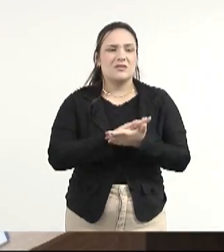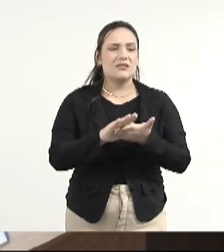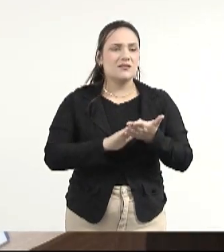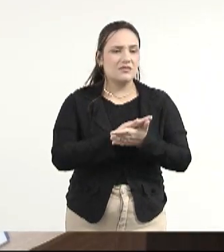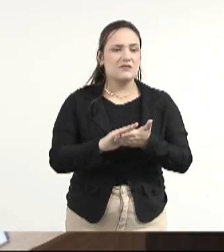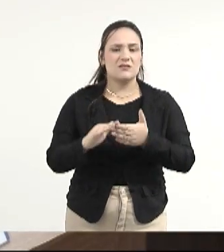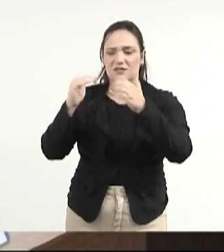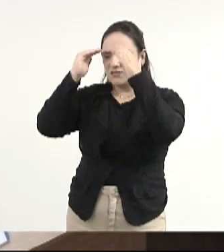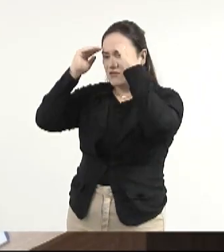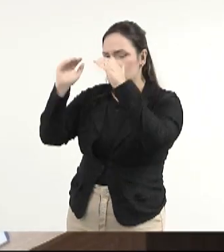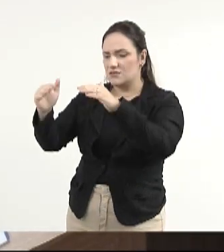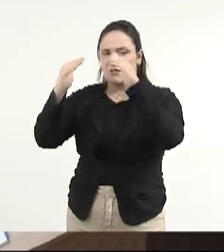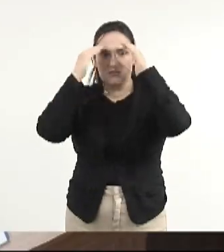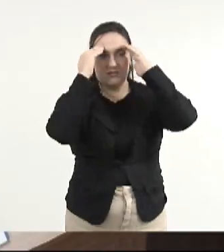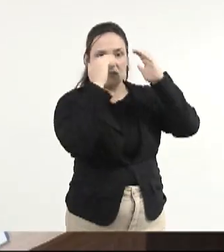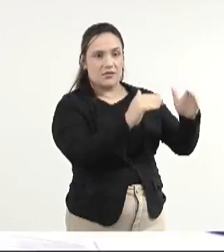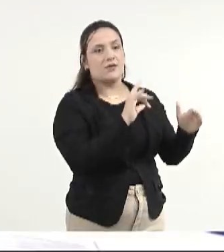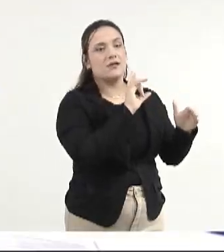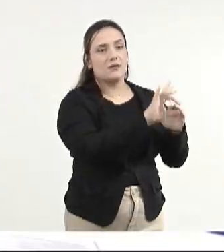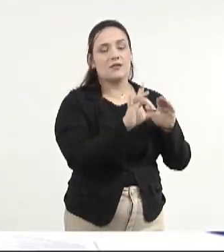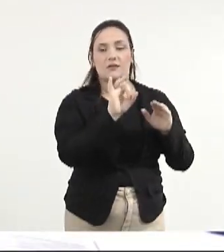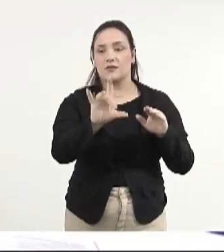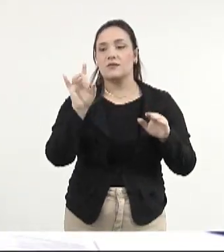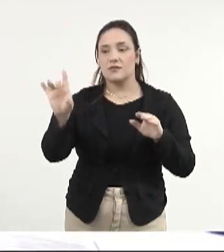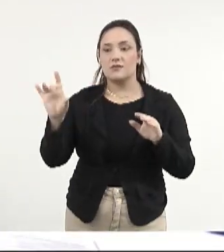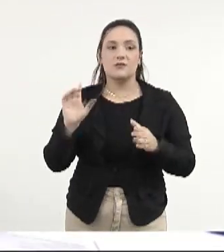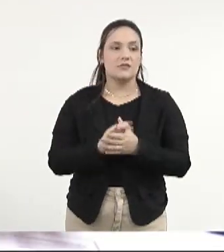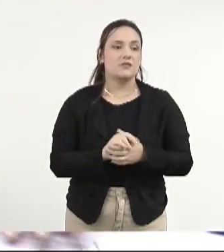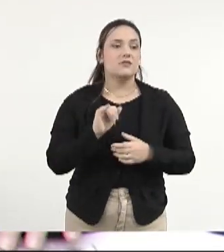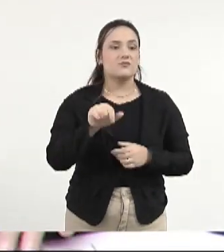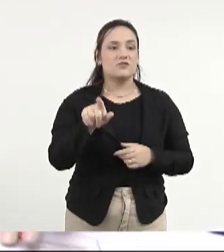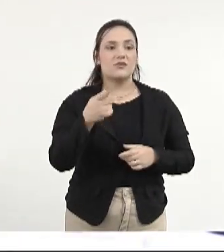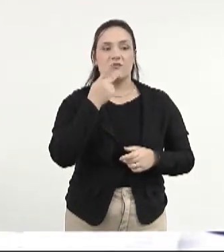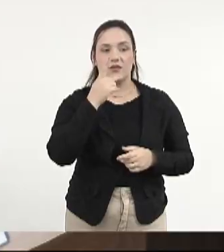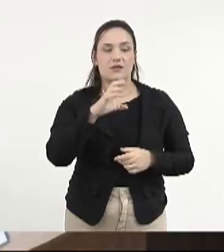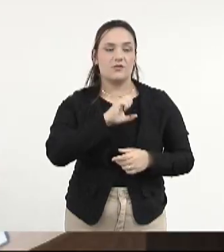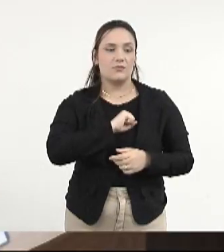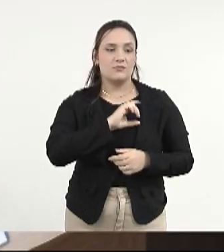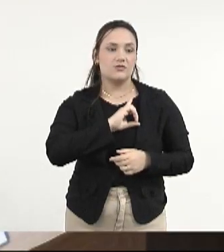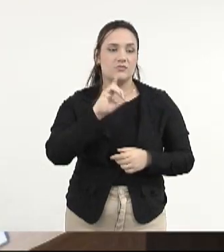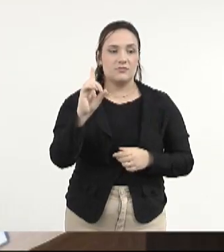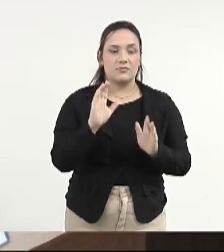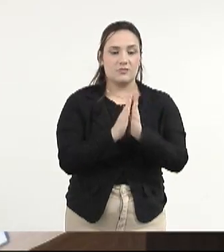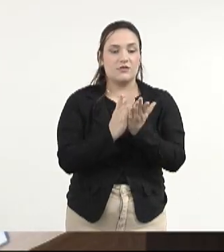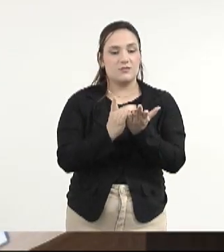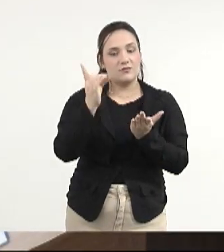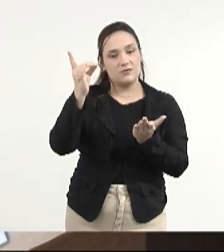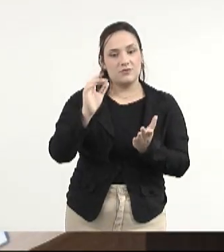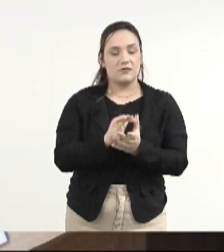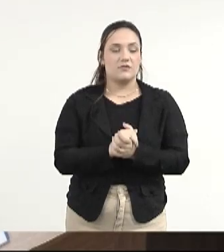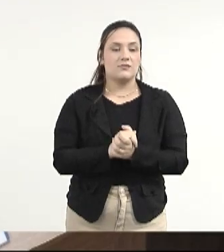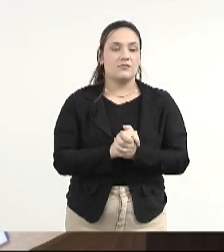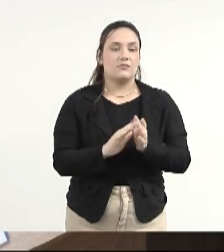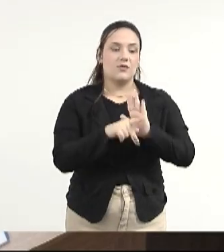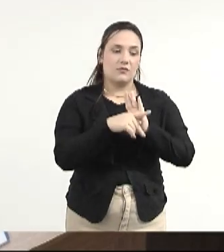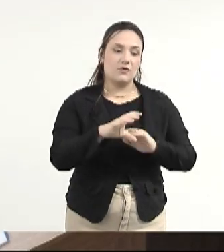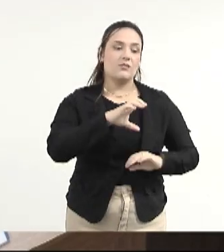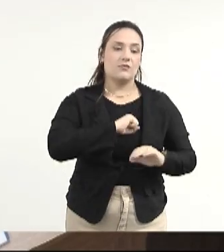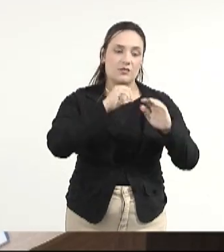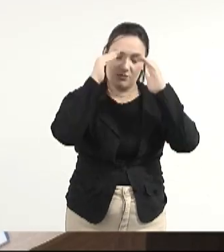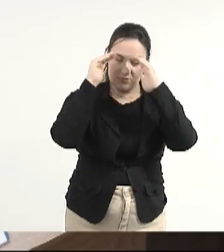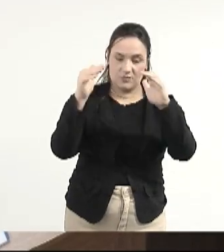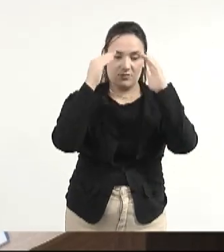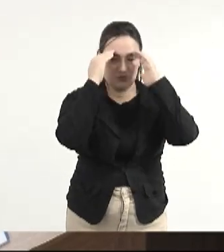aula, respeitando a individualidade de cada um. Quando você fala do amor de Deus, a palavra de Deus, no prisma do amor,